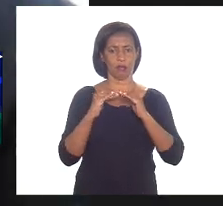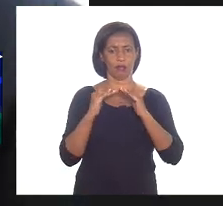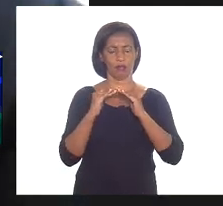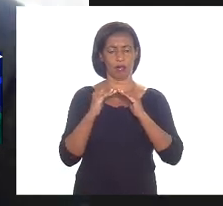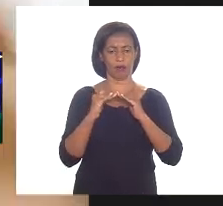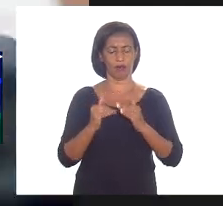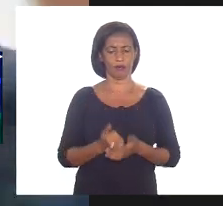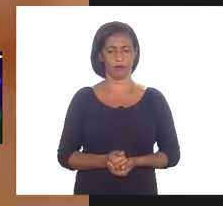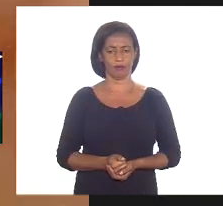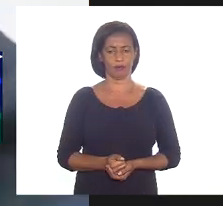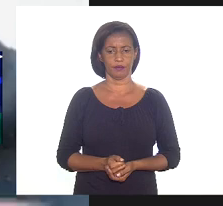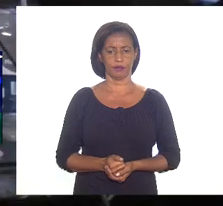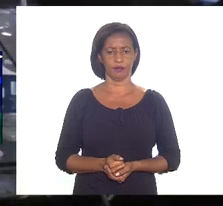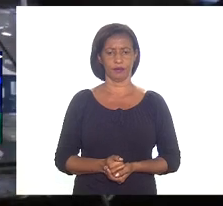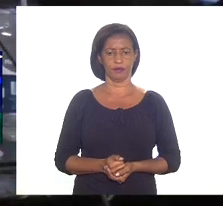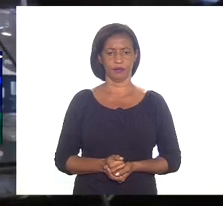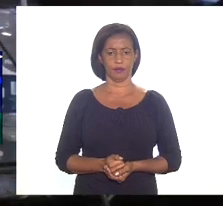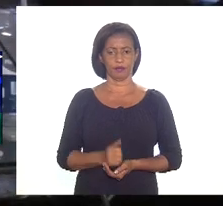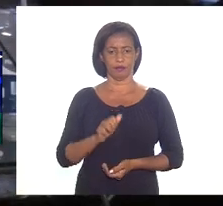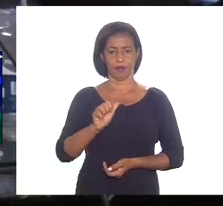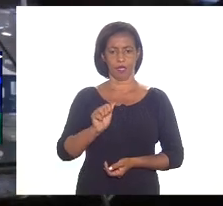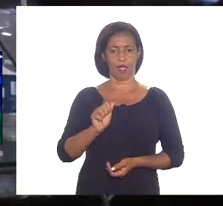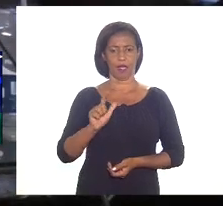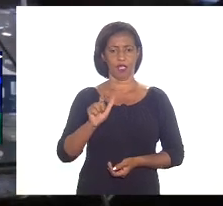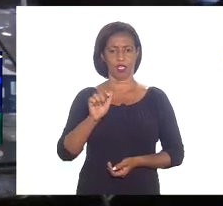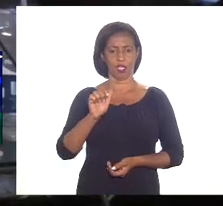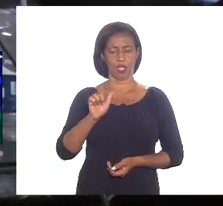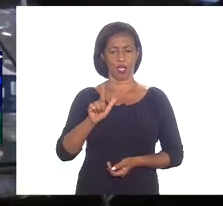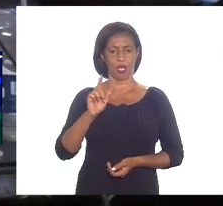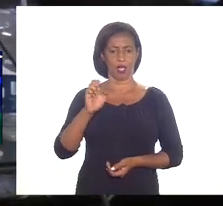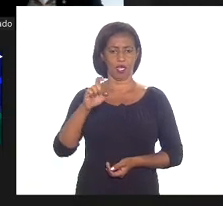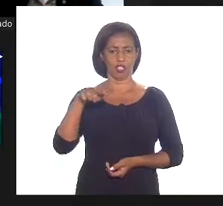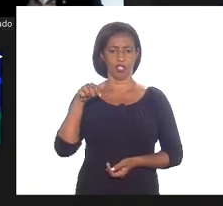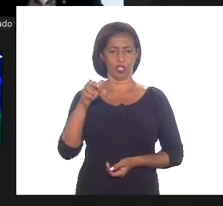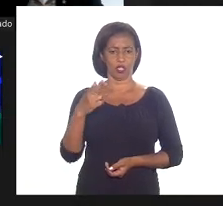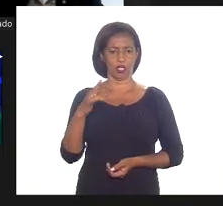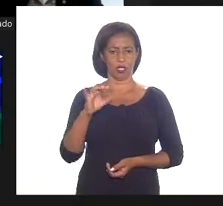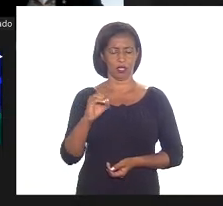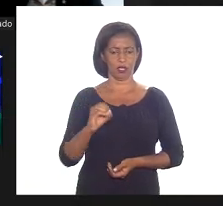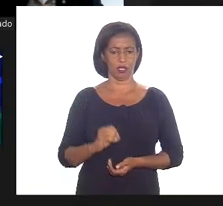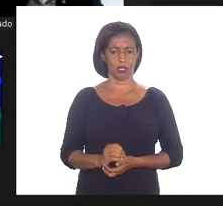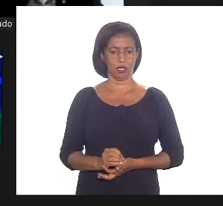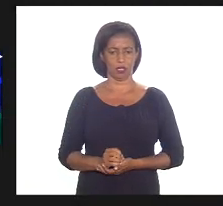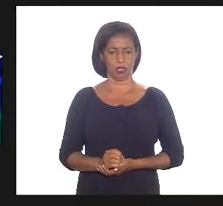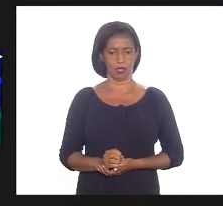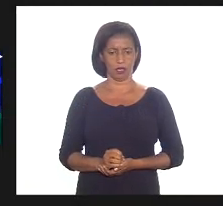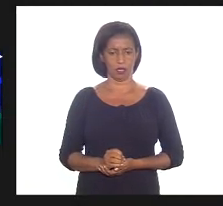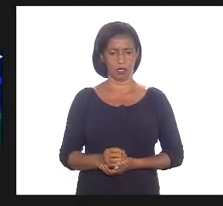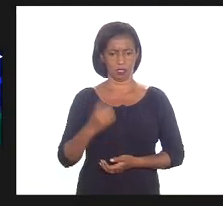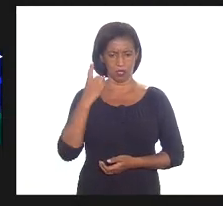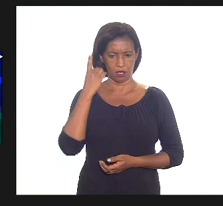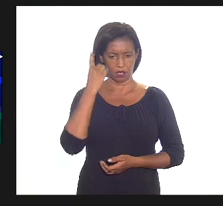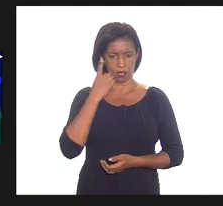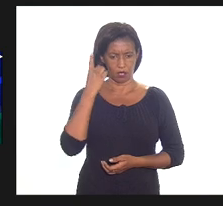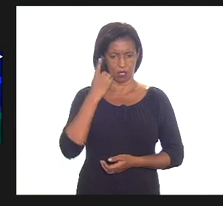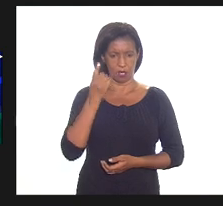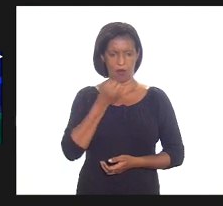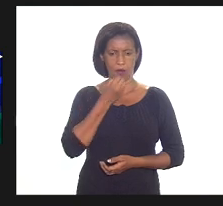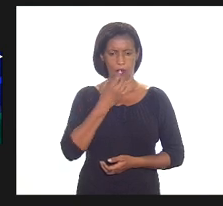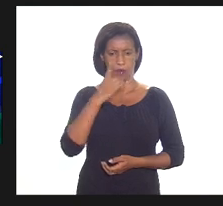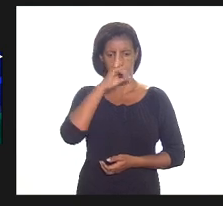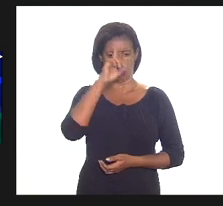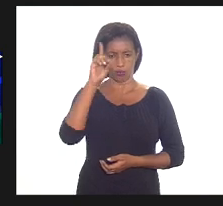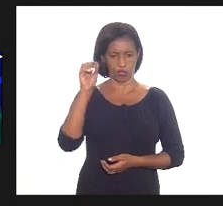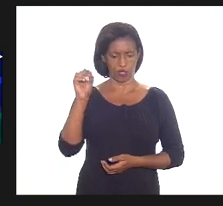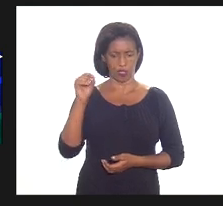Deputado Alexandre que não próprio eu sabia que você era João Bom dia é uma